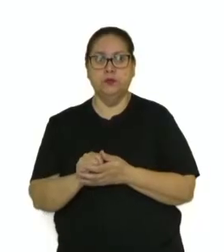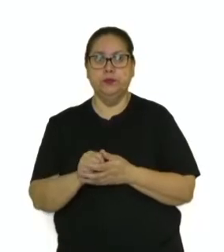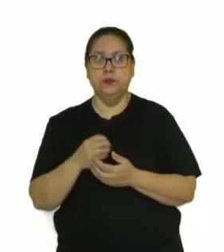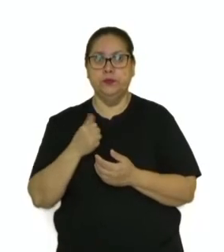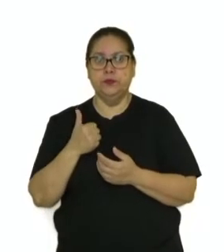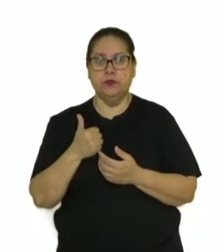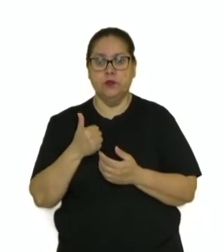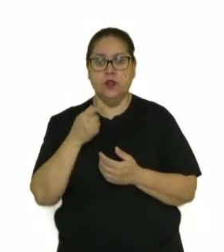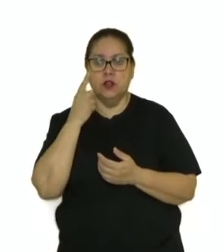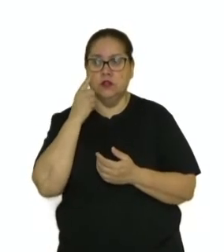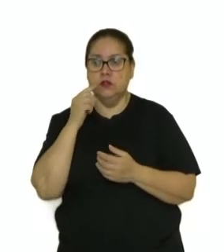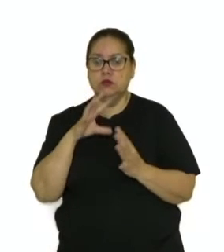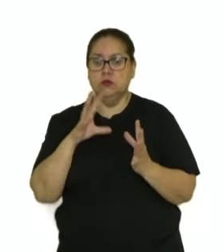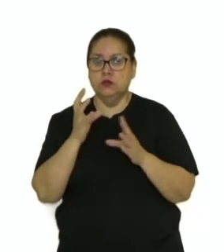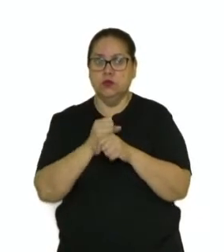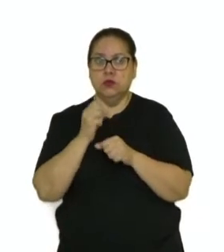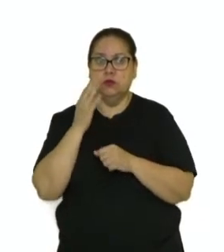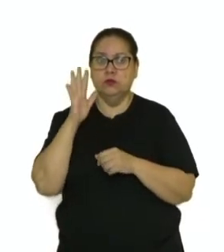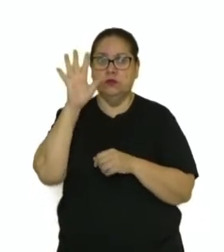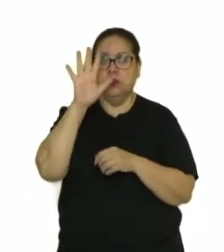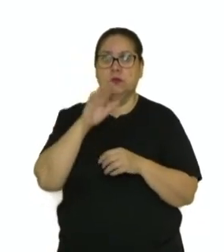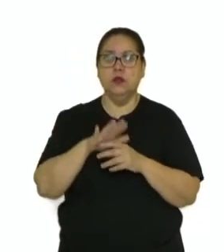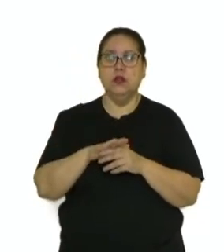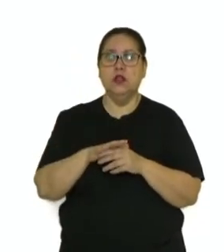Muito bem. Então, isso que a gente vê de modo geral nesse mapa aqui.